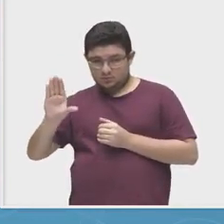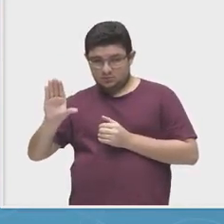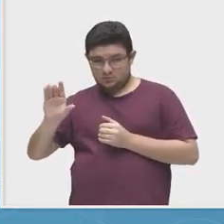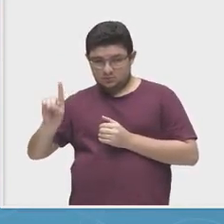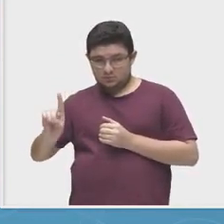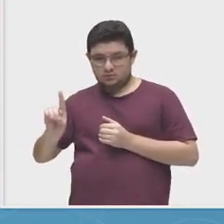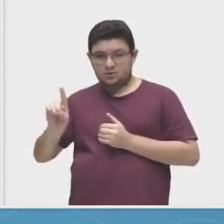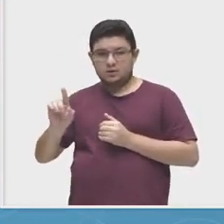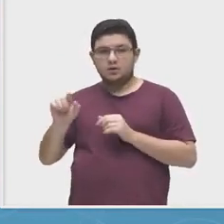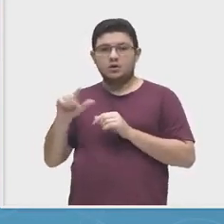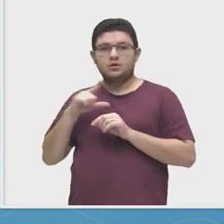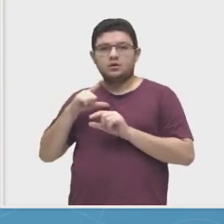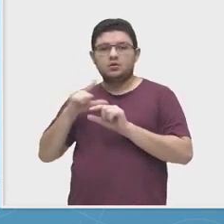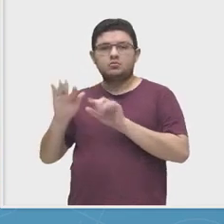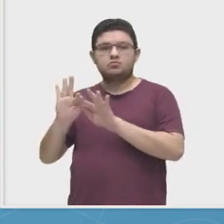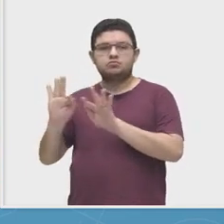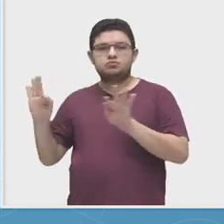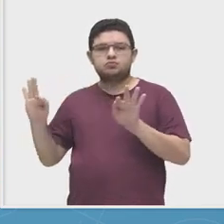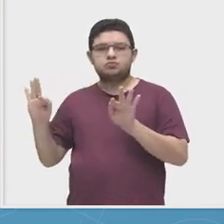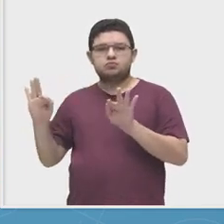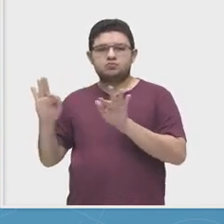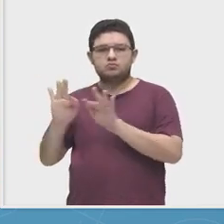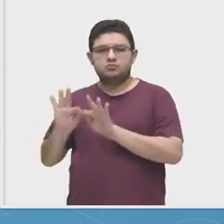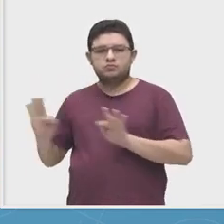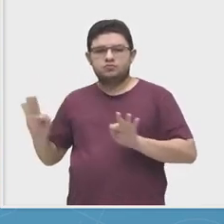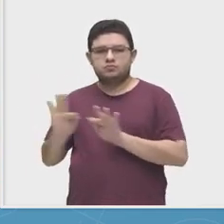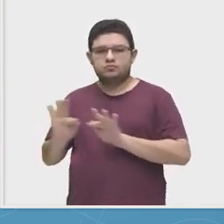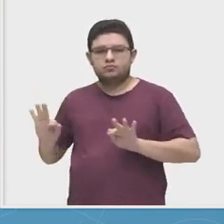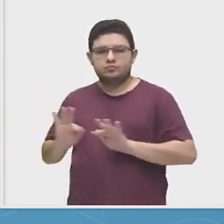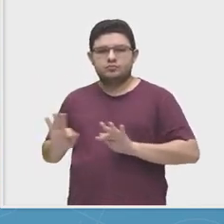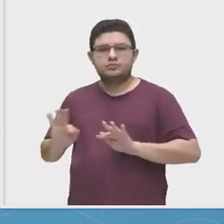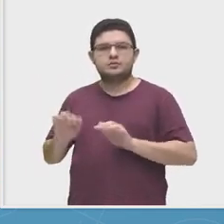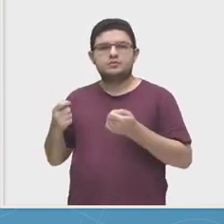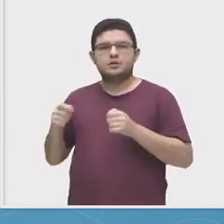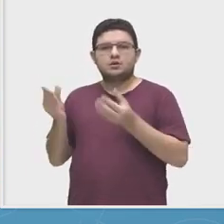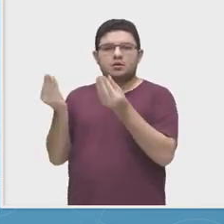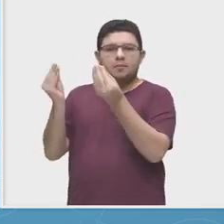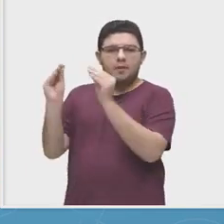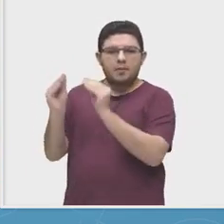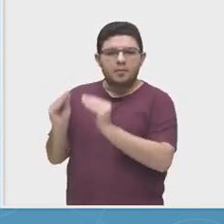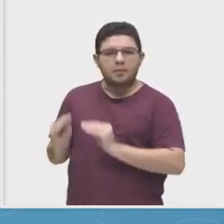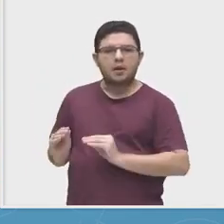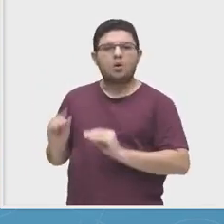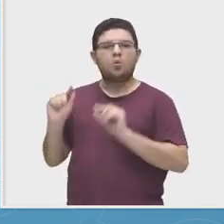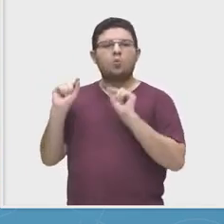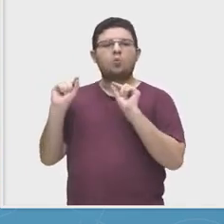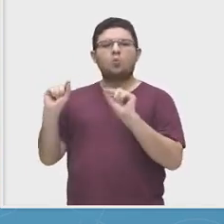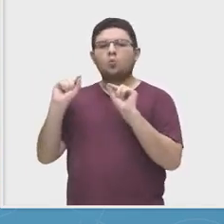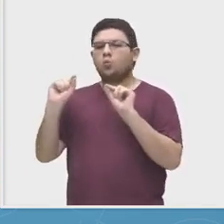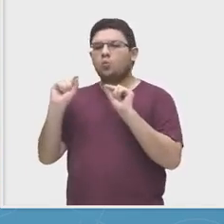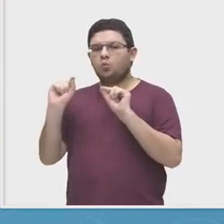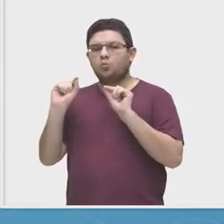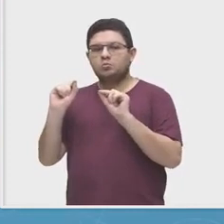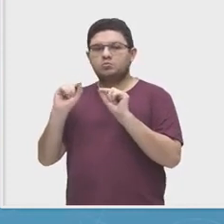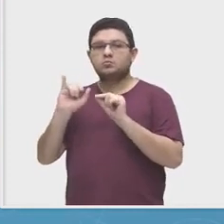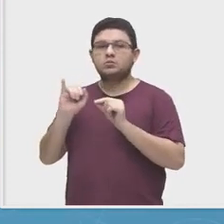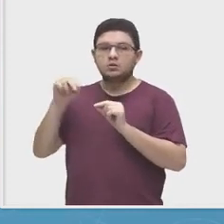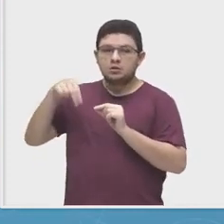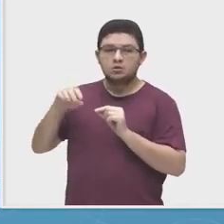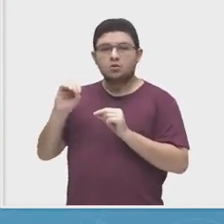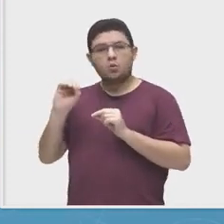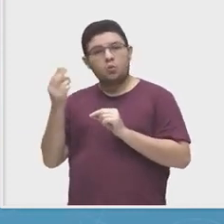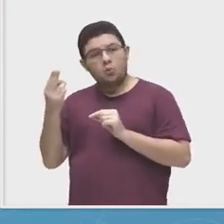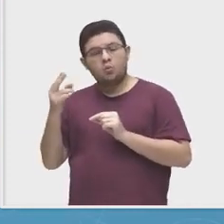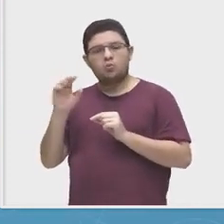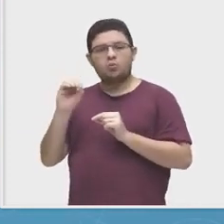a preposição correta abaixo e traduza-as. Eu vou mostrar para vocês a resposta correta, né,